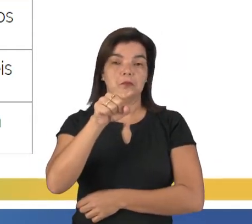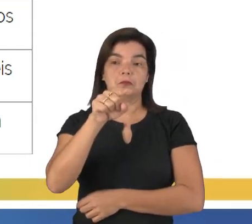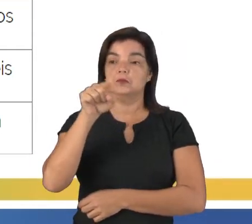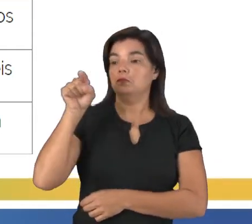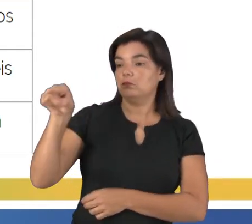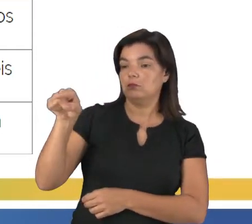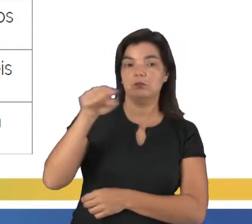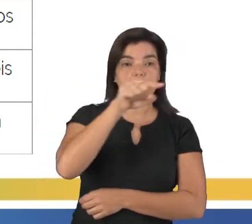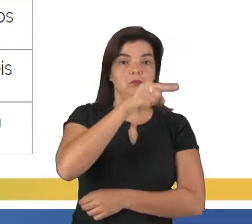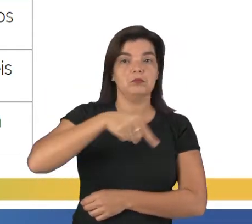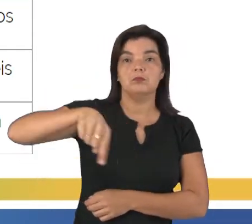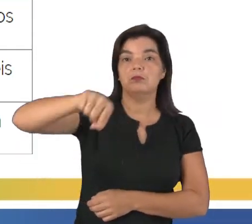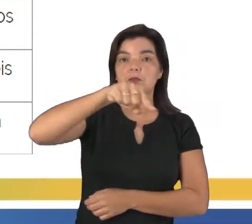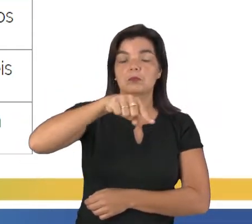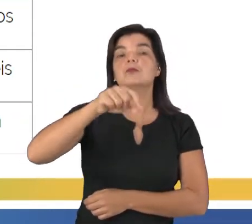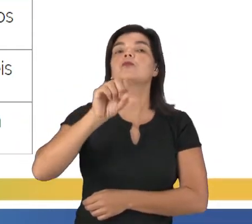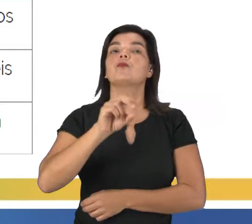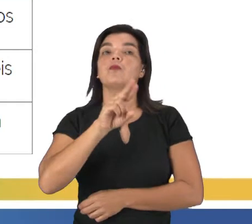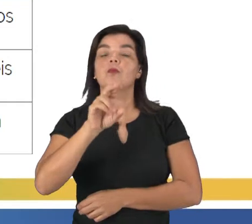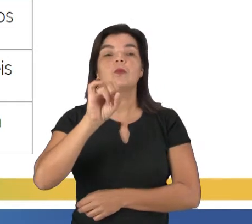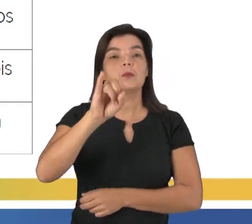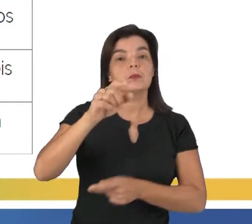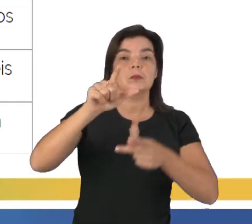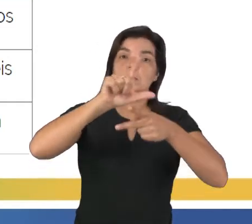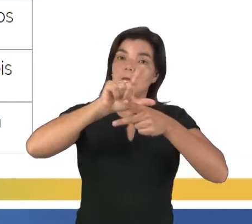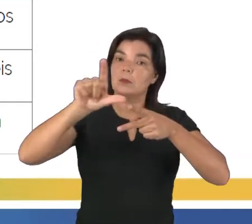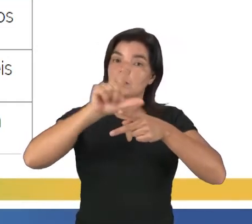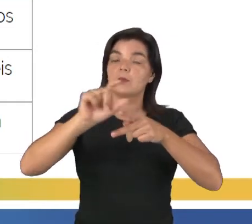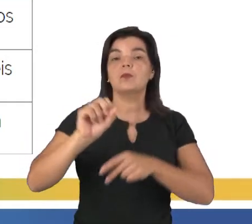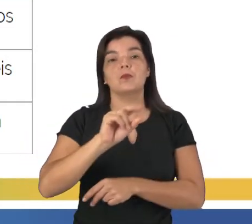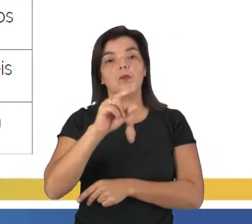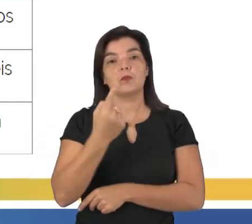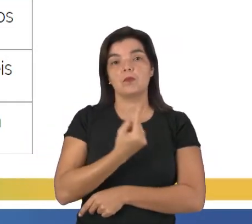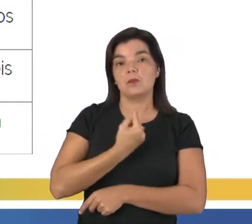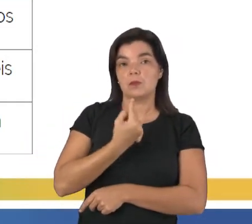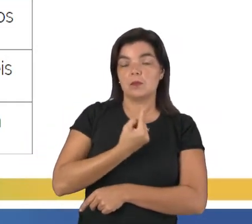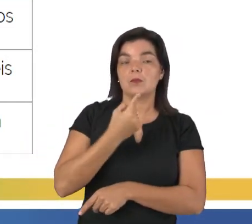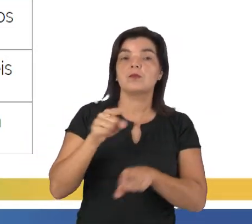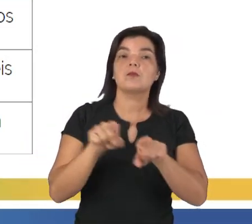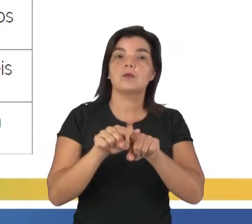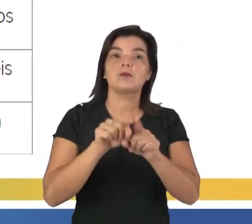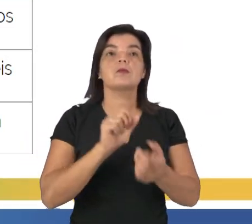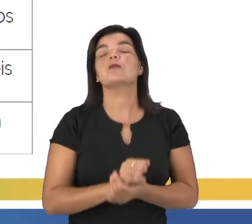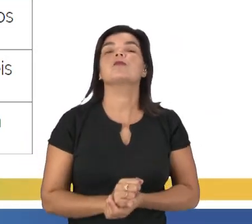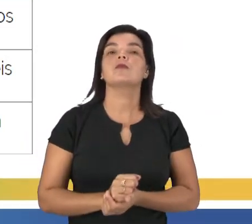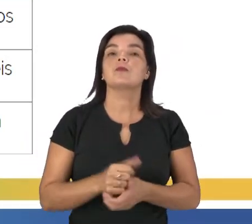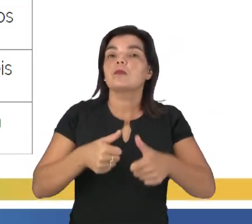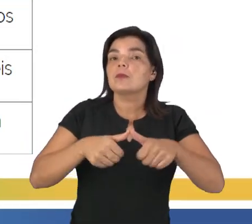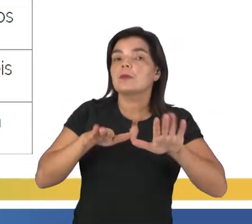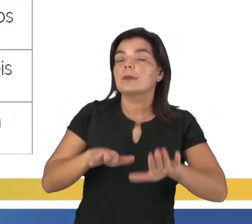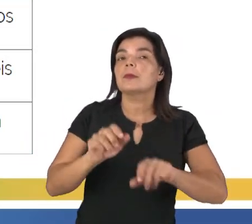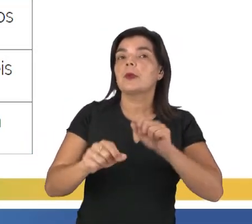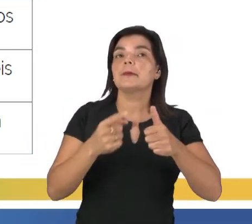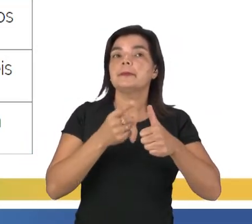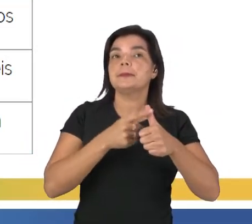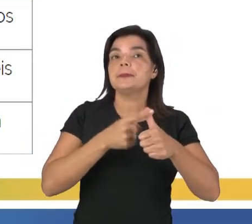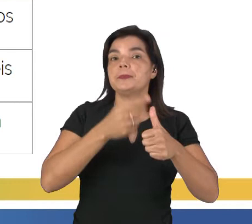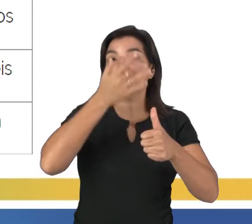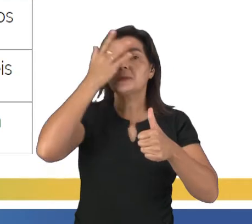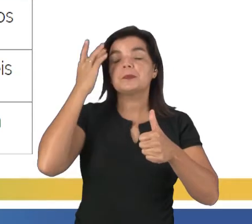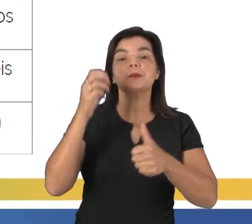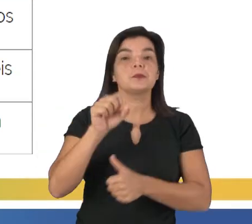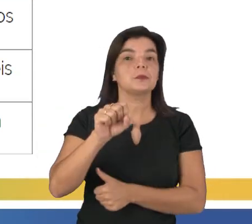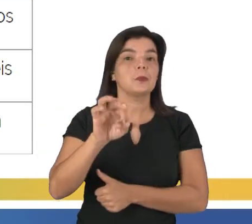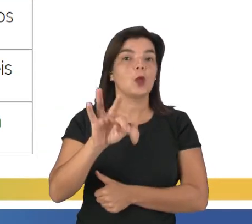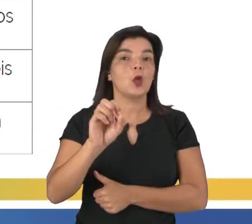ellas, ou também se é singular ou se é plural. Olha, observe o verbo estar. Na primeira pessoa, eu digo,